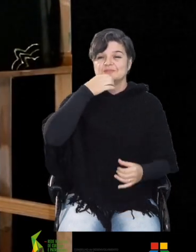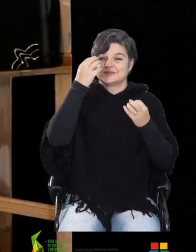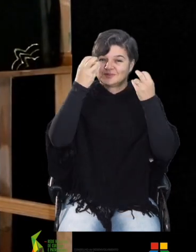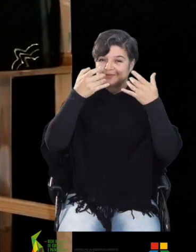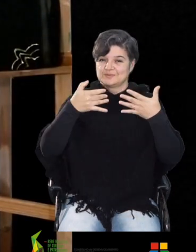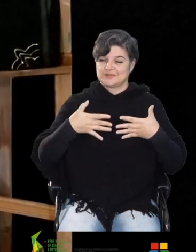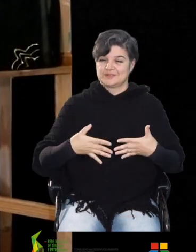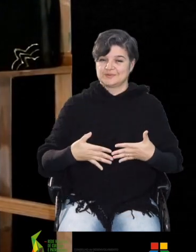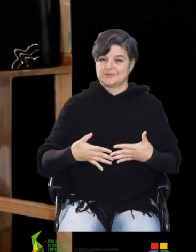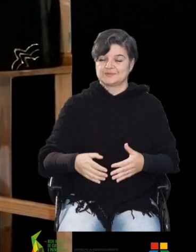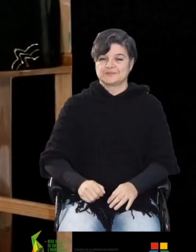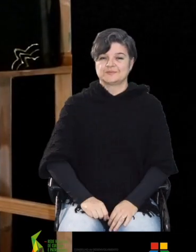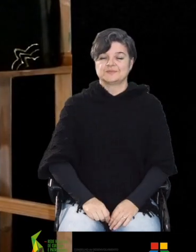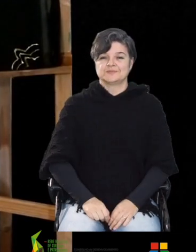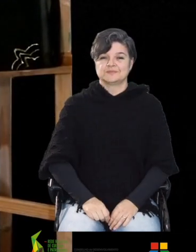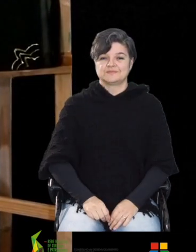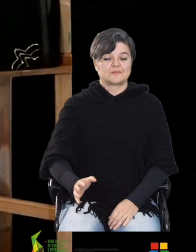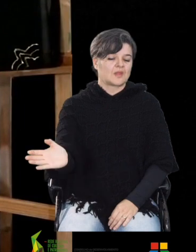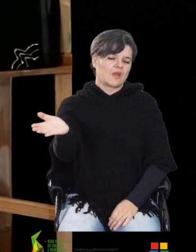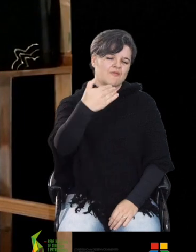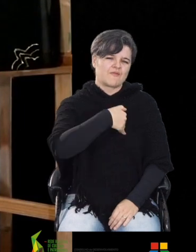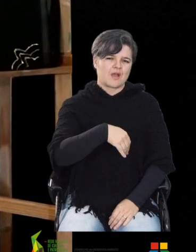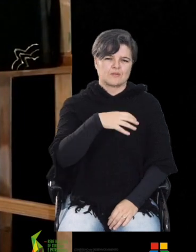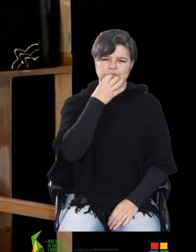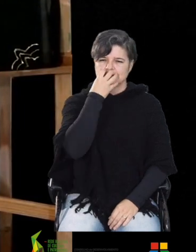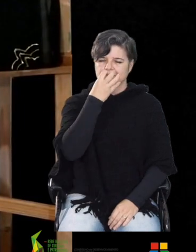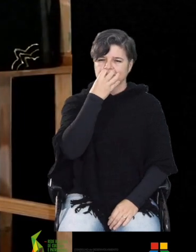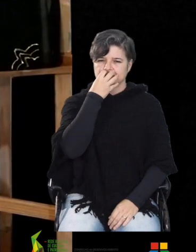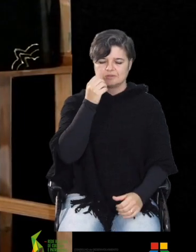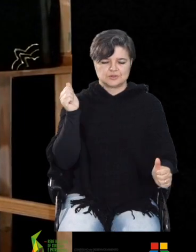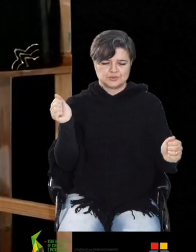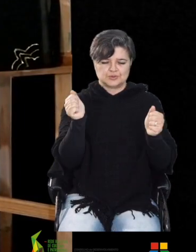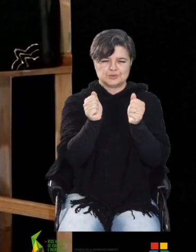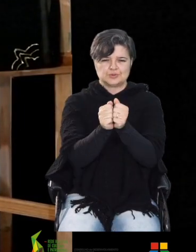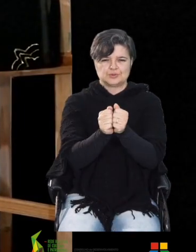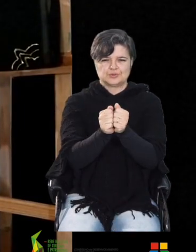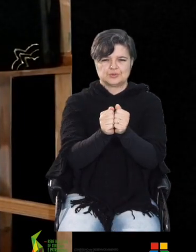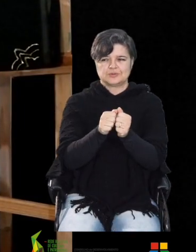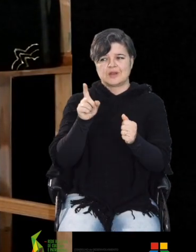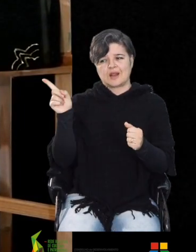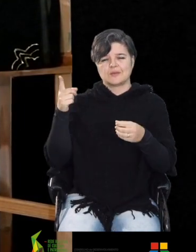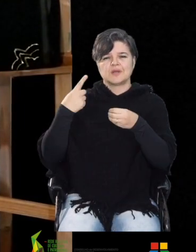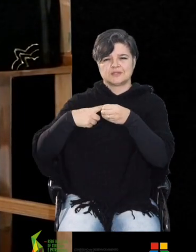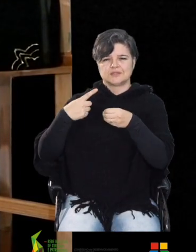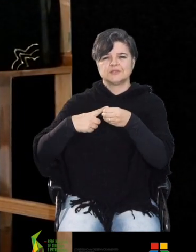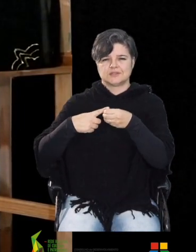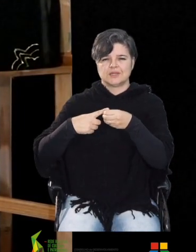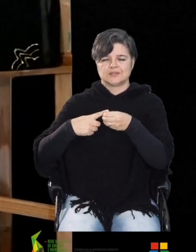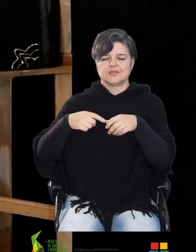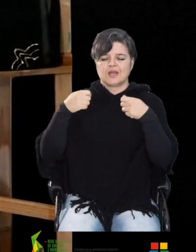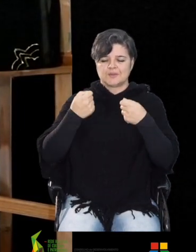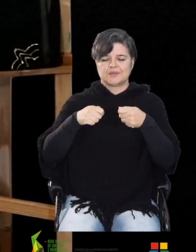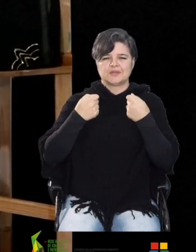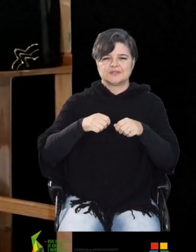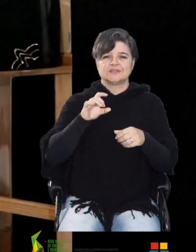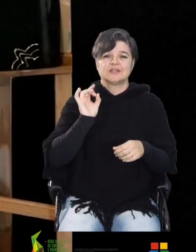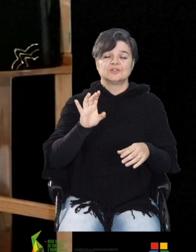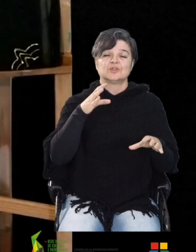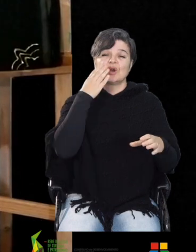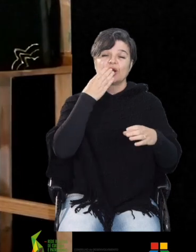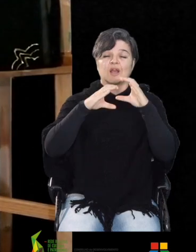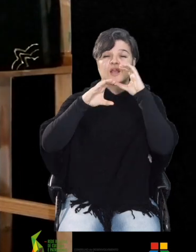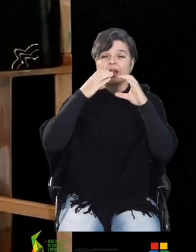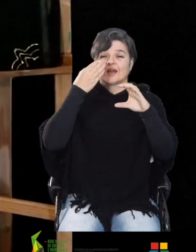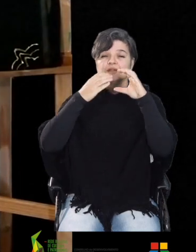meu fala comigo música que não tem ninguém